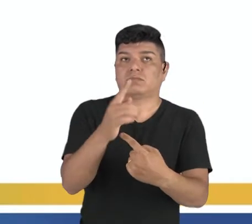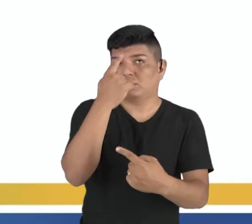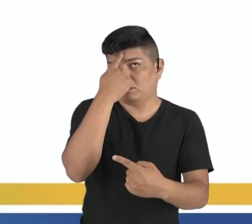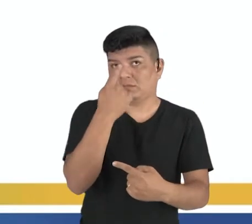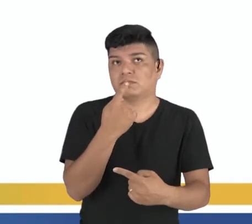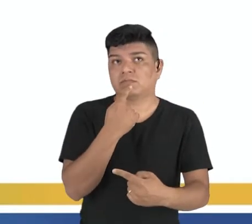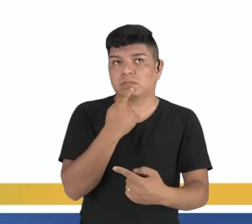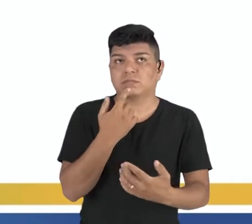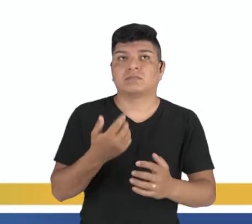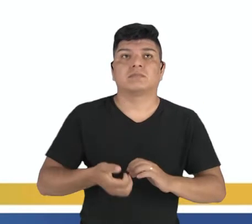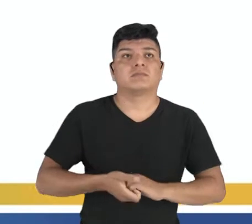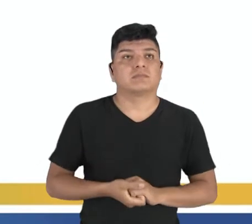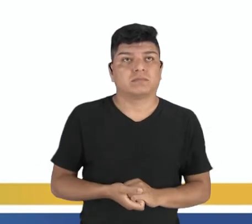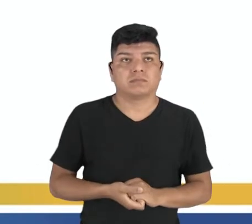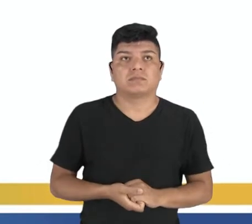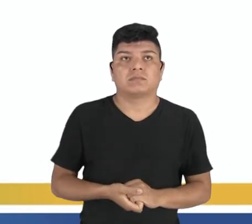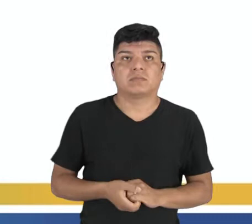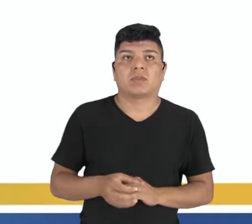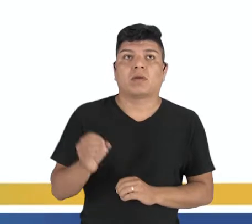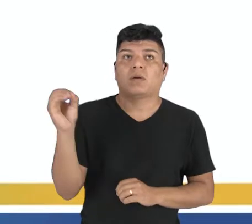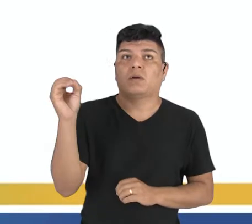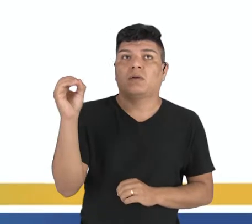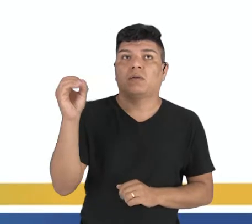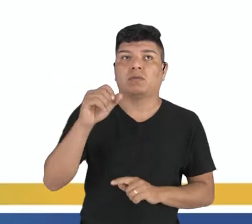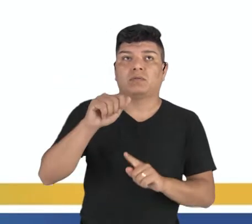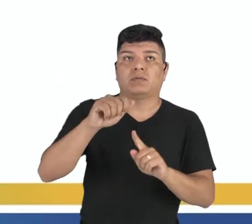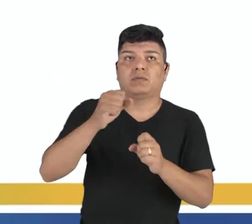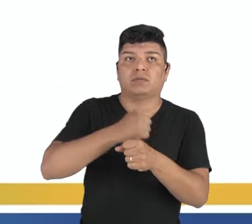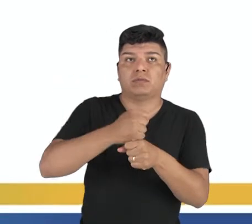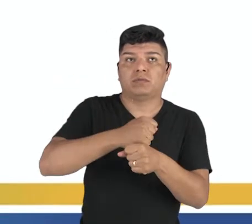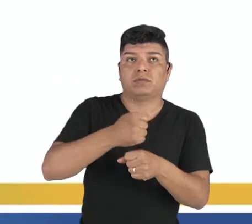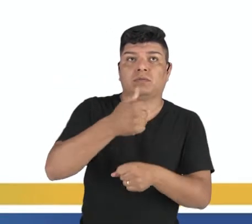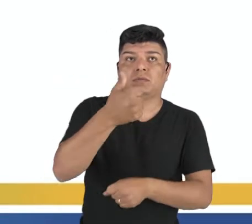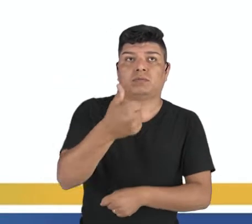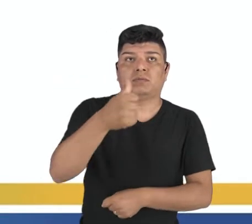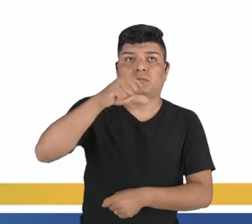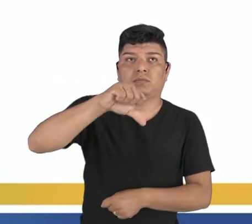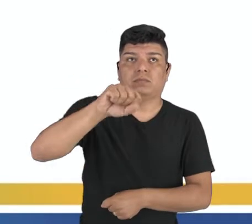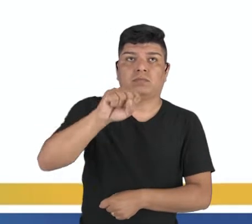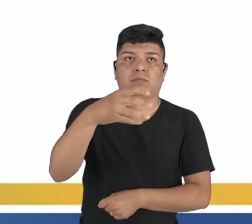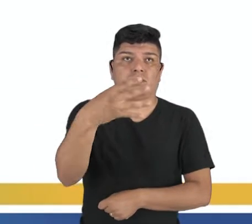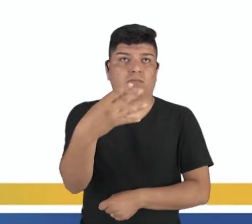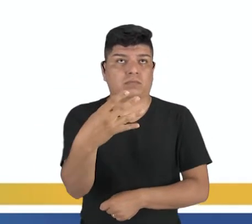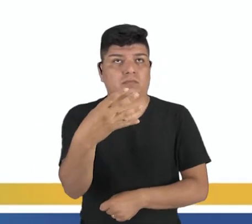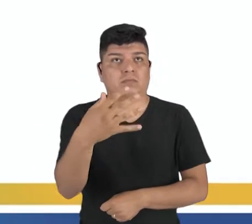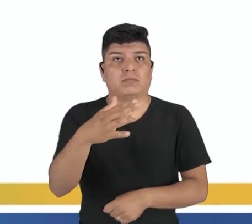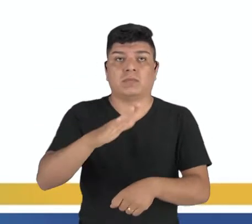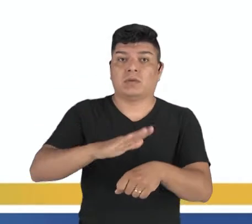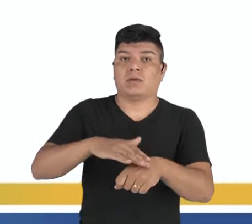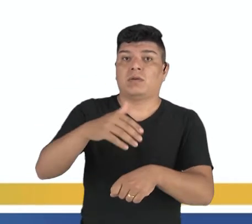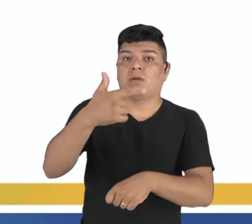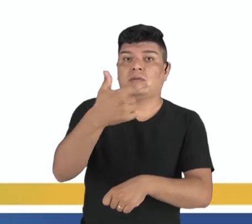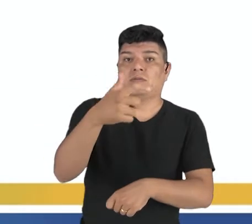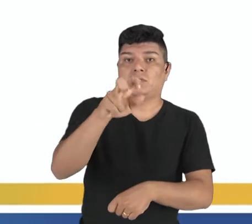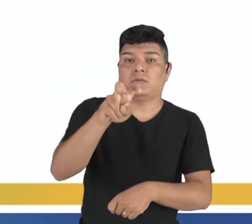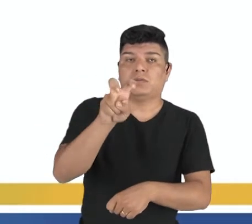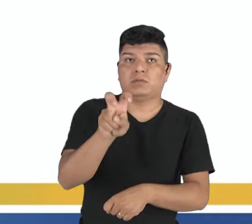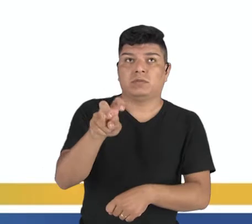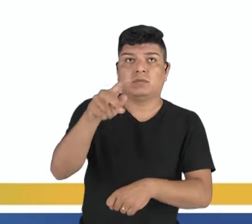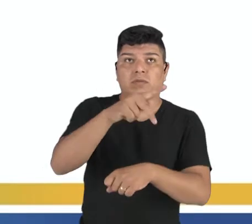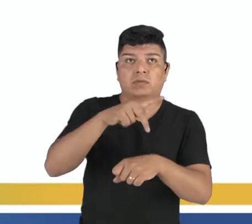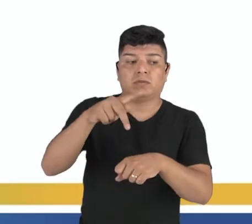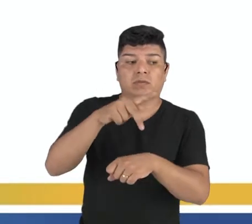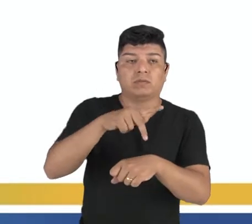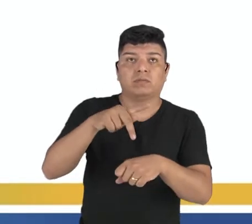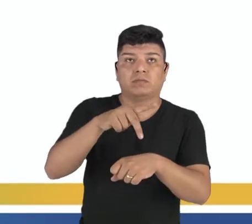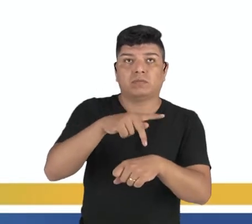há pouco? Então veja bem, em outubro de 1984, as 25 maiores nações do globo,